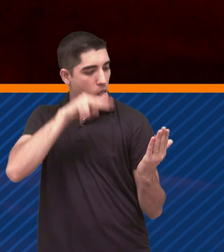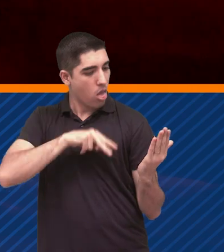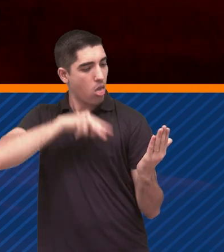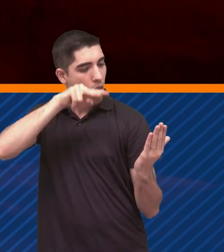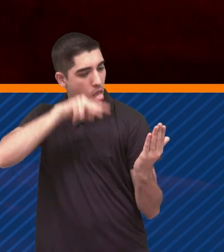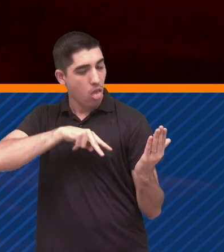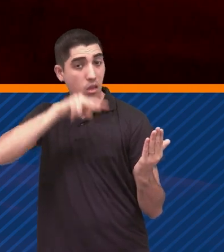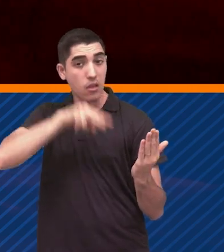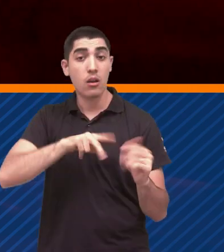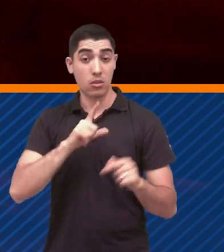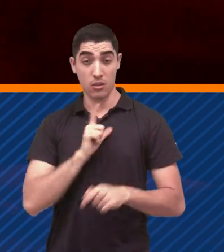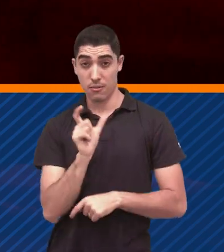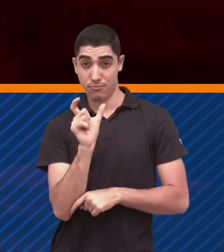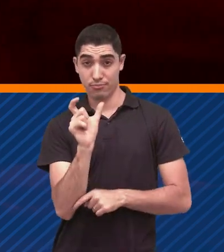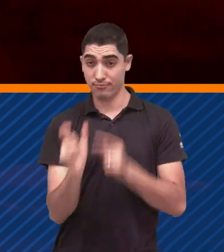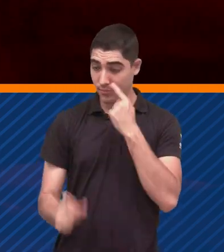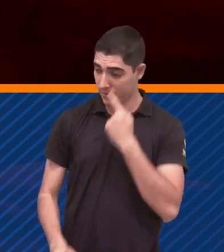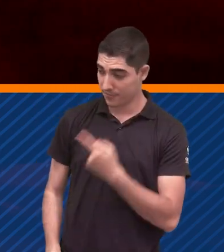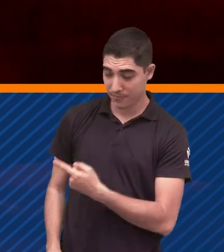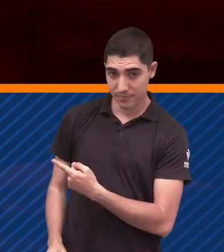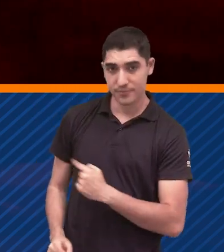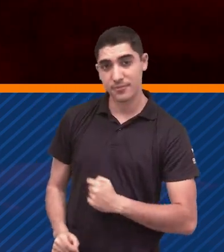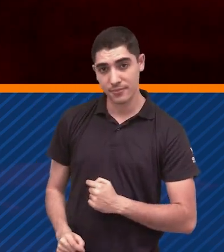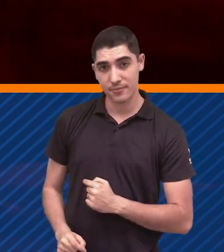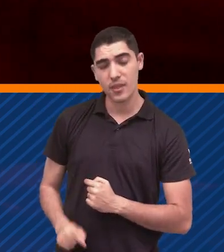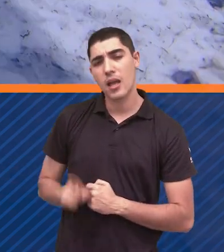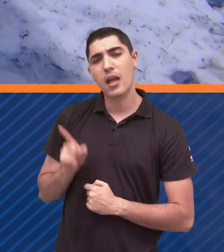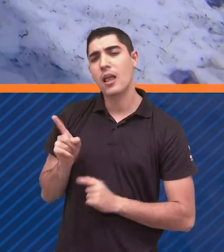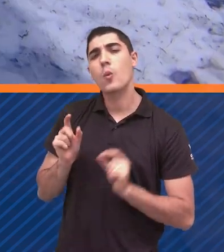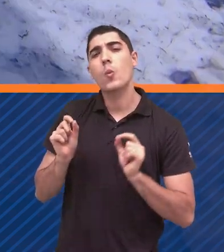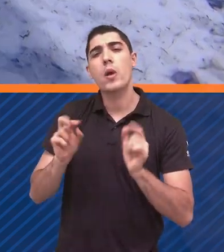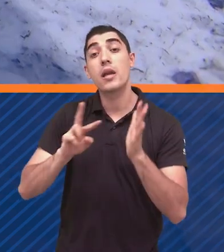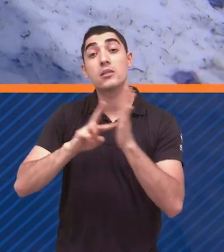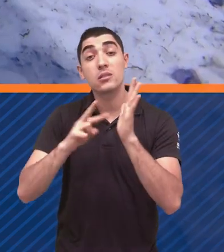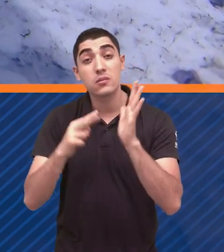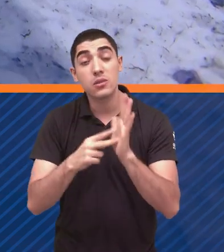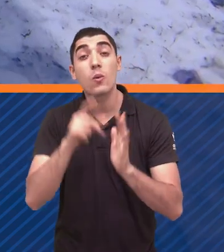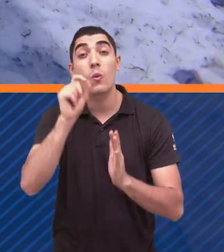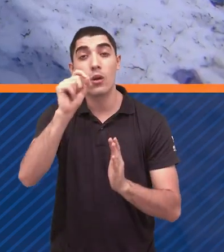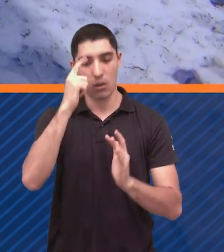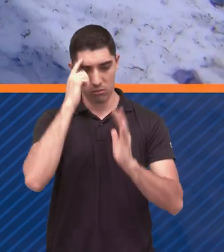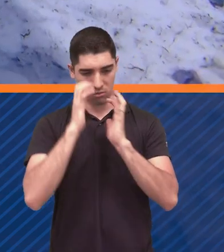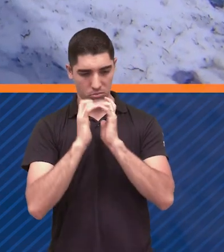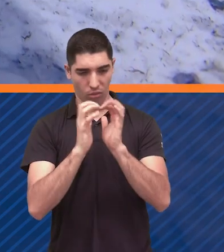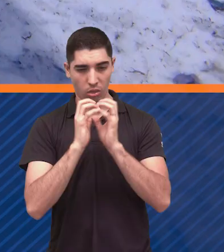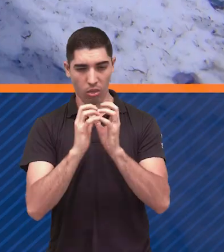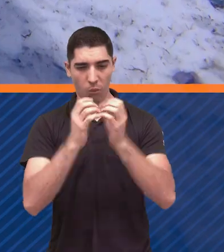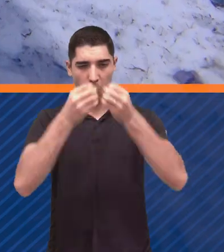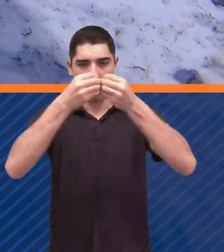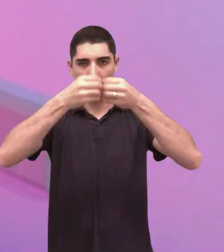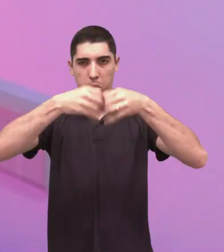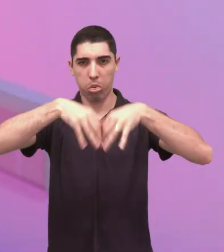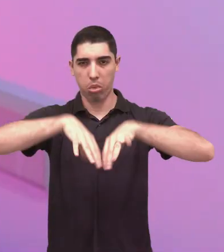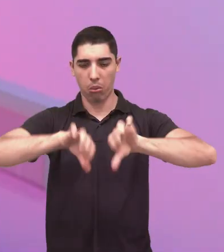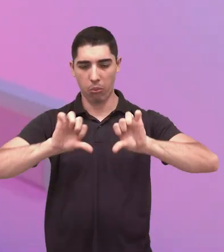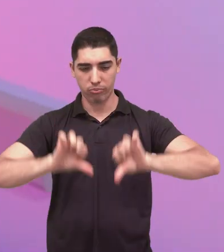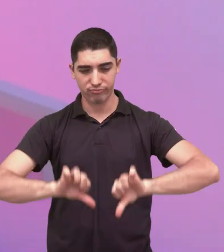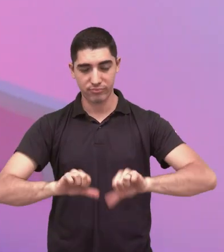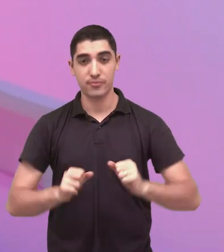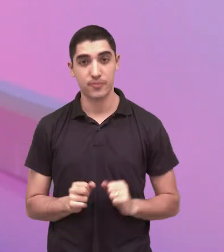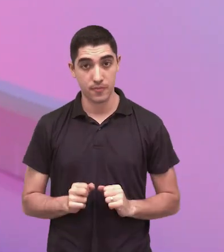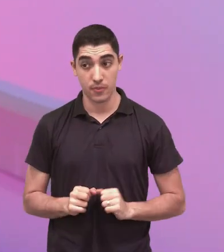está diretamente ligado com o termo em inglês brain rot, que significa podridão do cérebro.